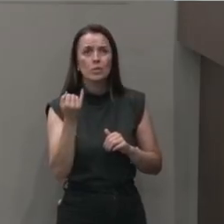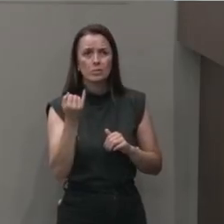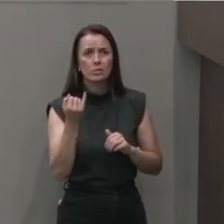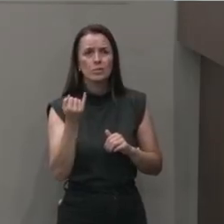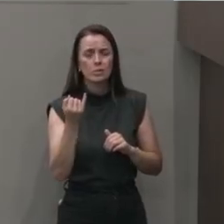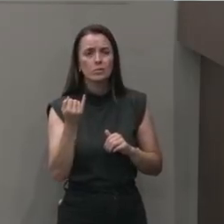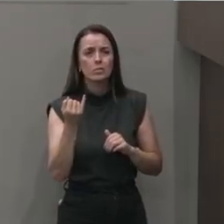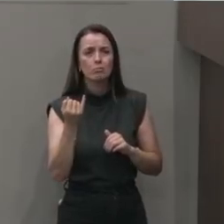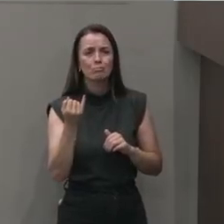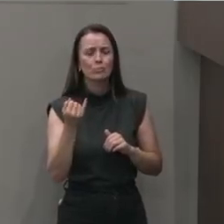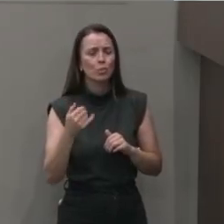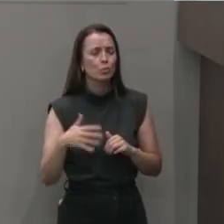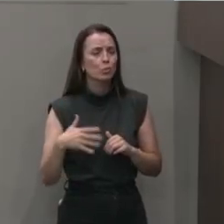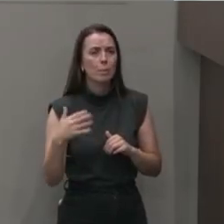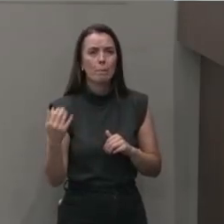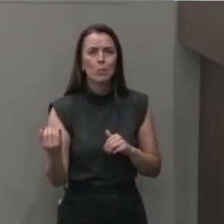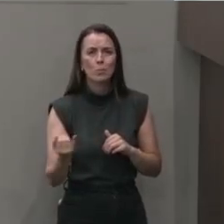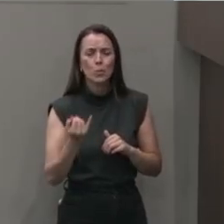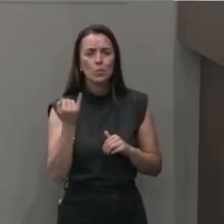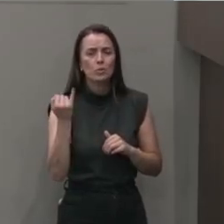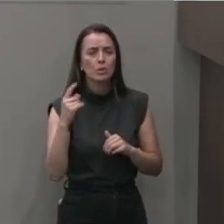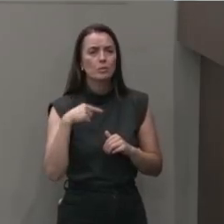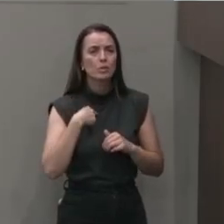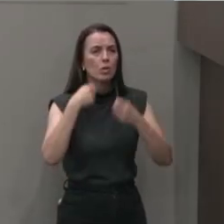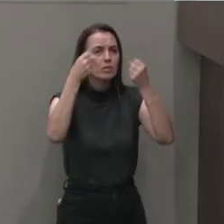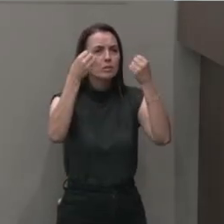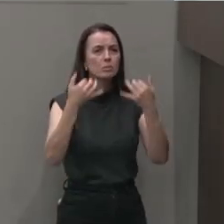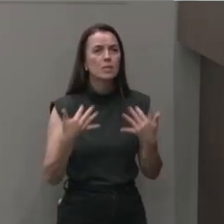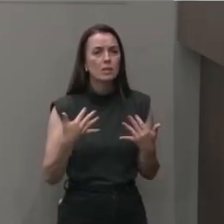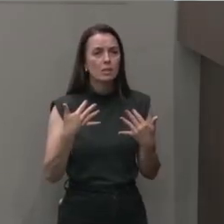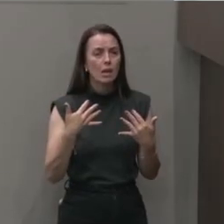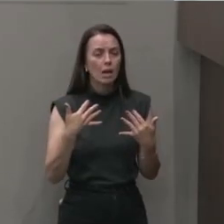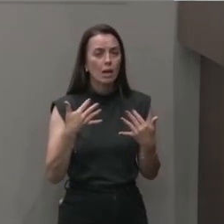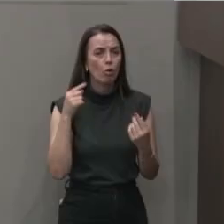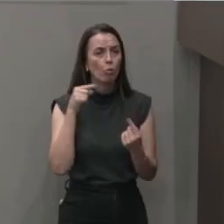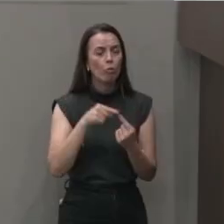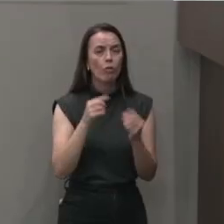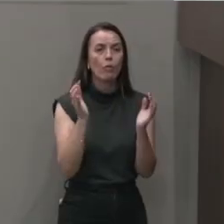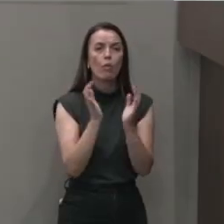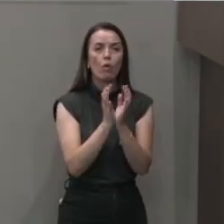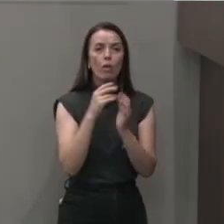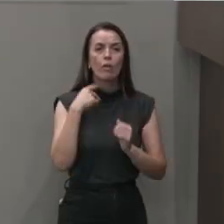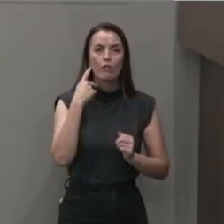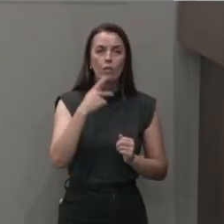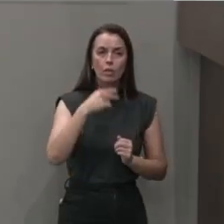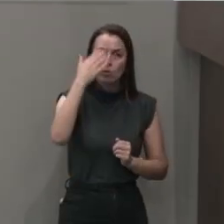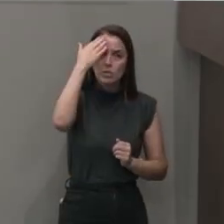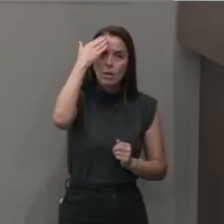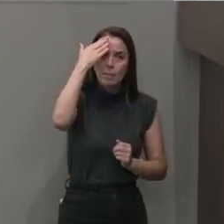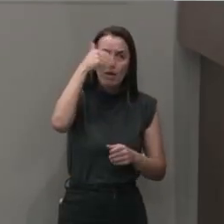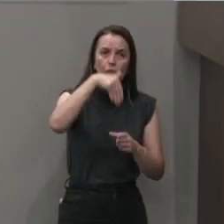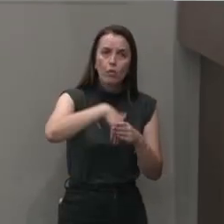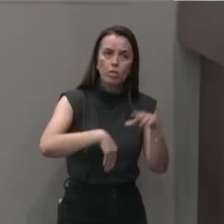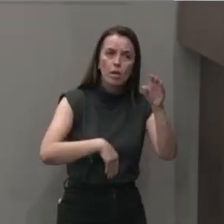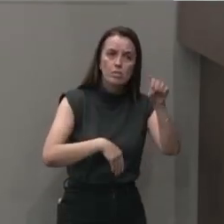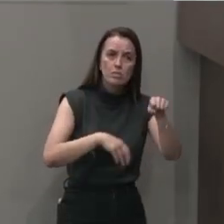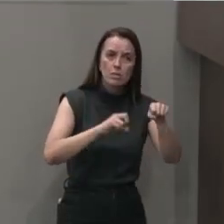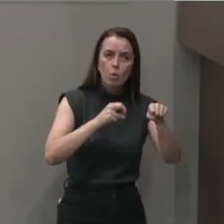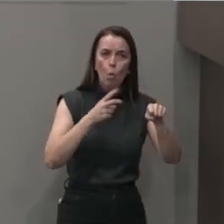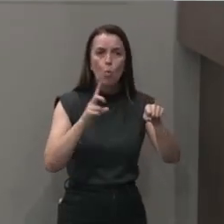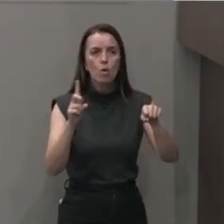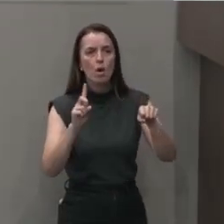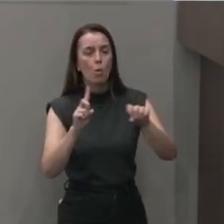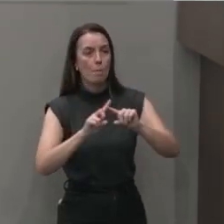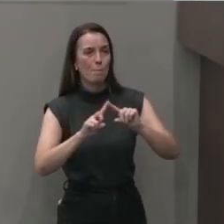bem importante nós deixar claro aqui, para os colegas vereadores definir o seu voto. Mas a gente não